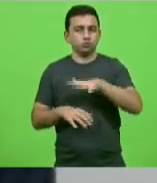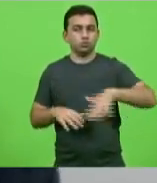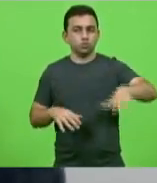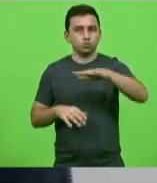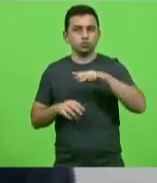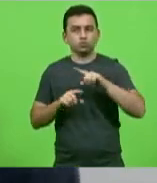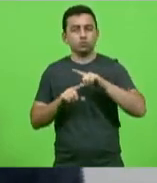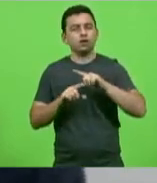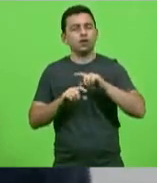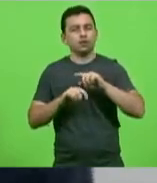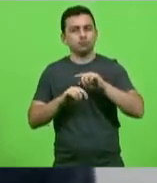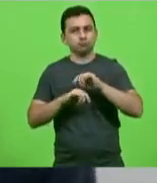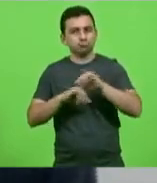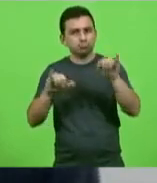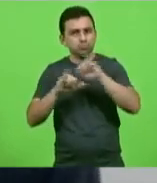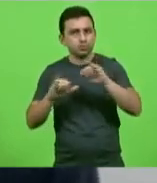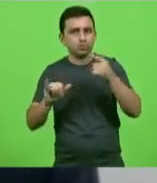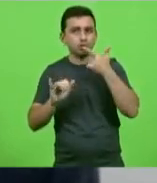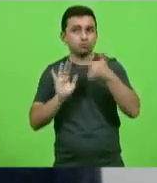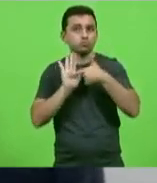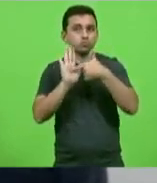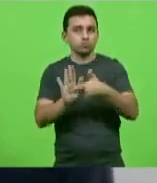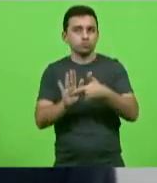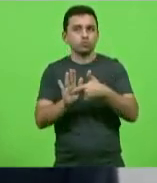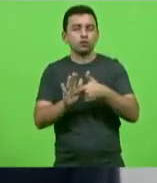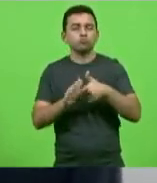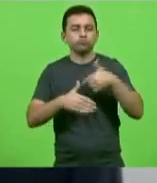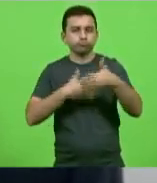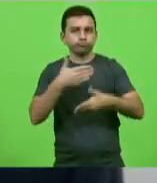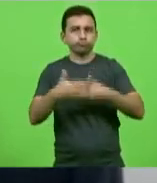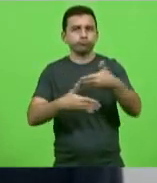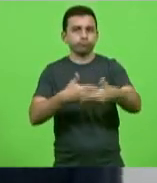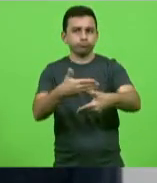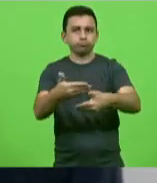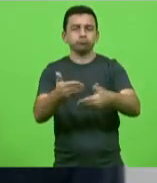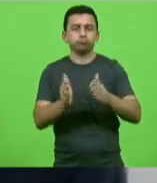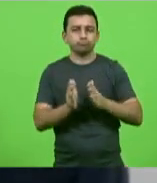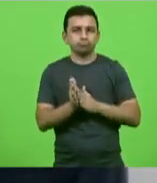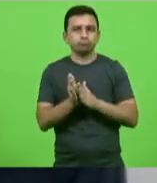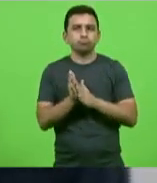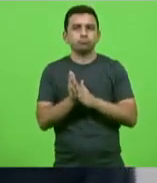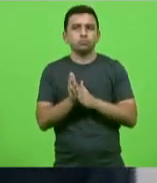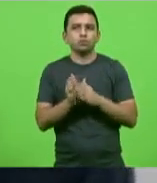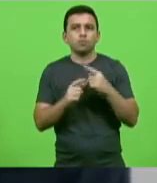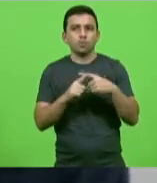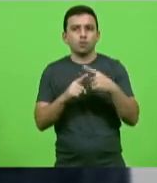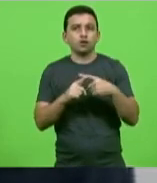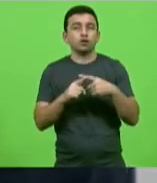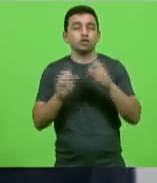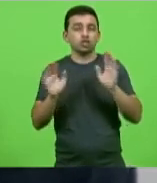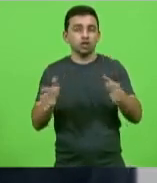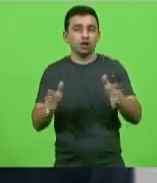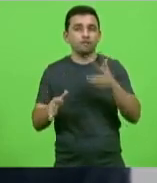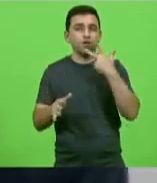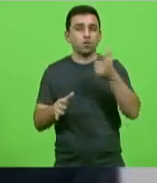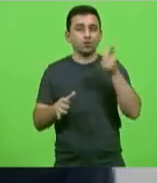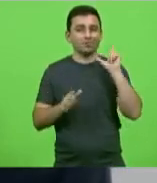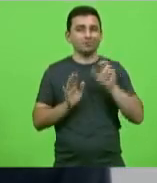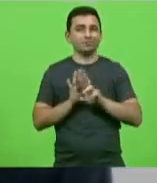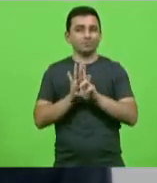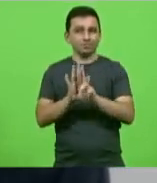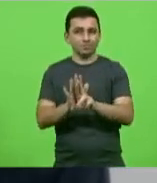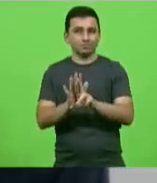denunciantes, pelo menos em parte, trilha o caminho da plausibilidade do que foi alegado na